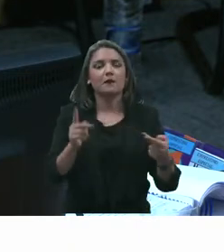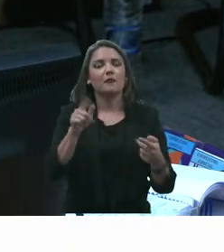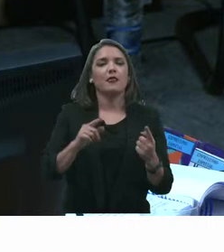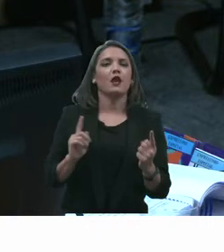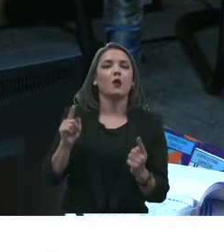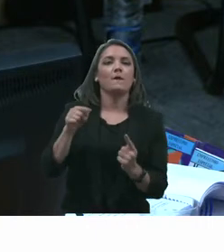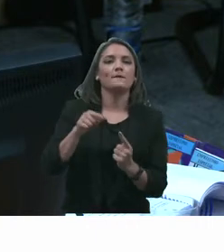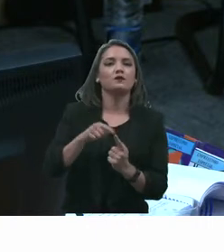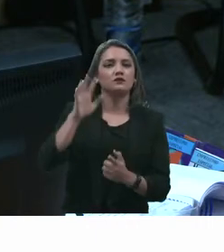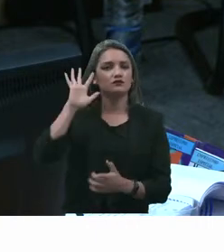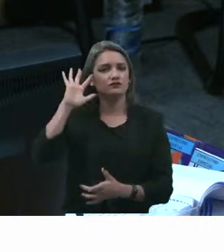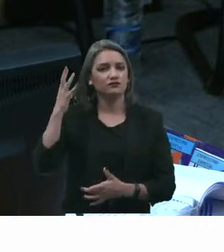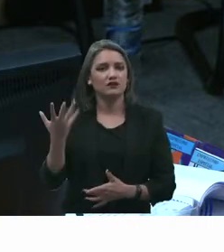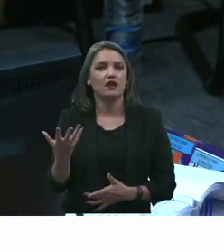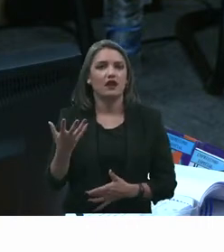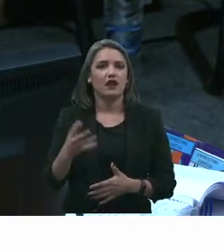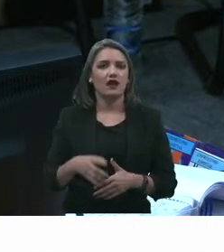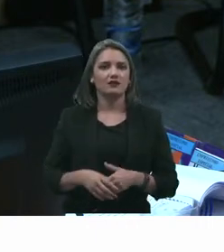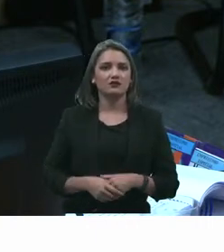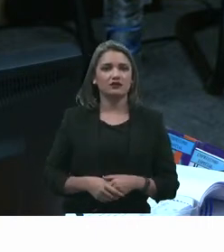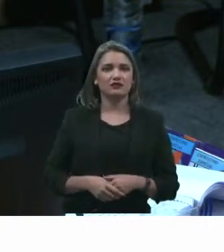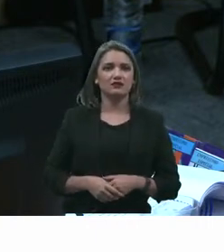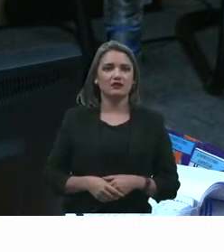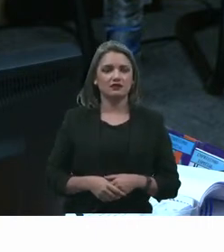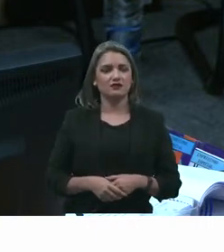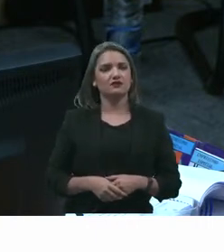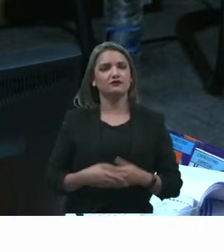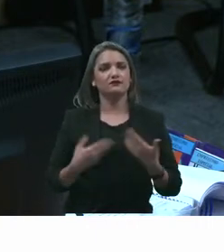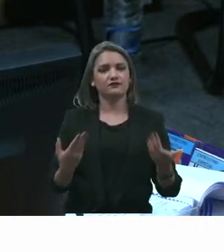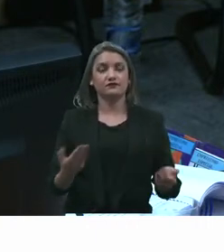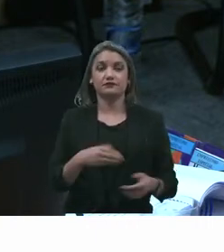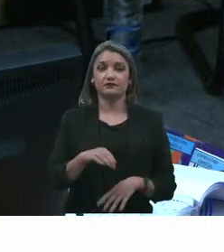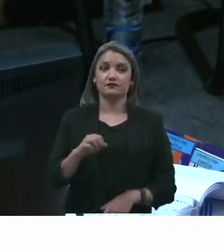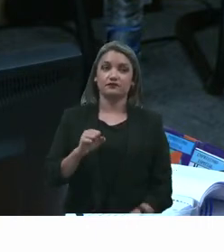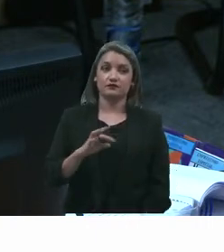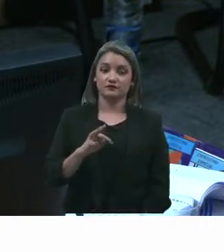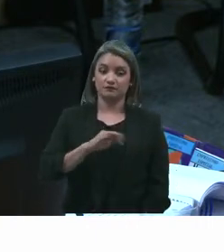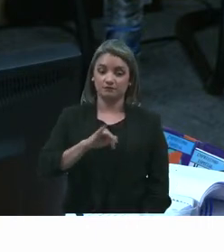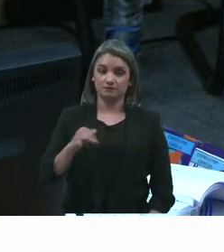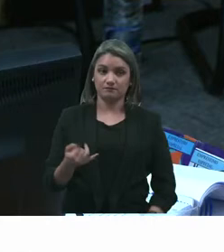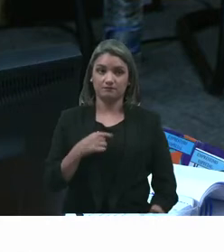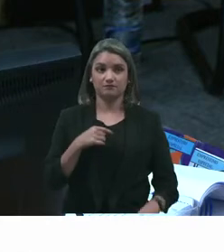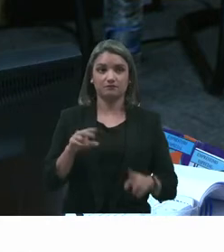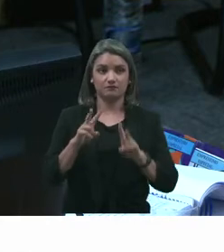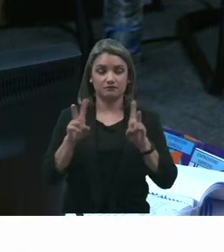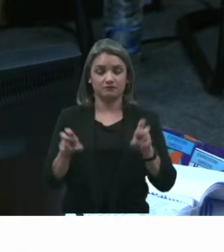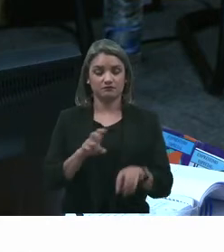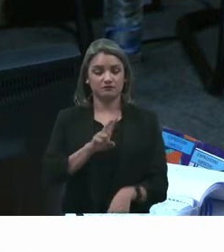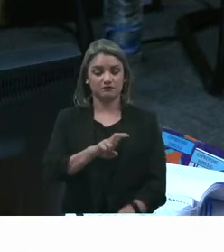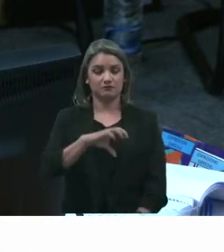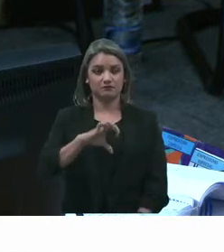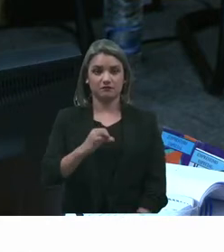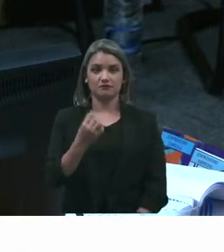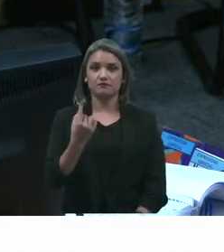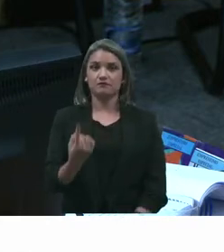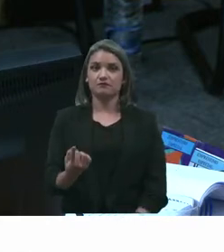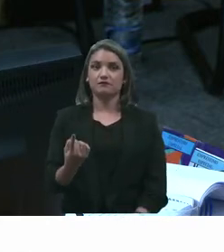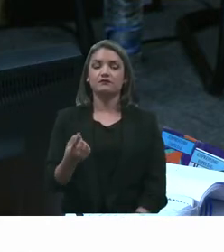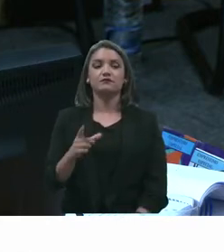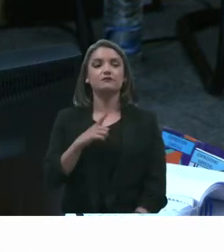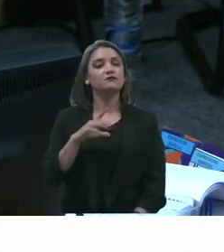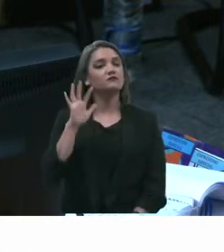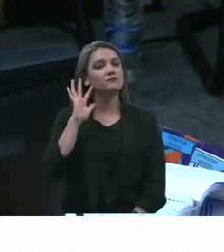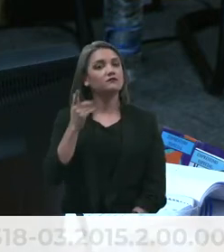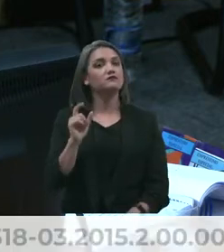de decidir. O Superior Tribunal de Justiça, por meio do enunciado 591, pacificou o entendimento